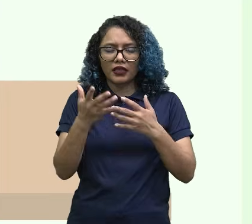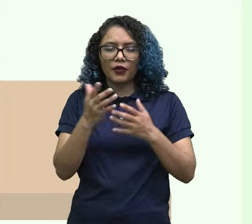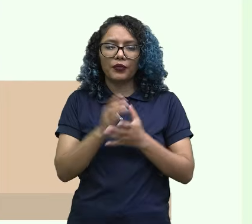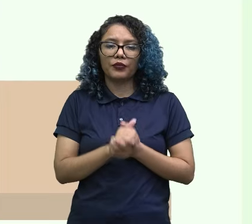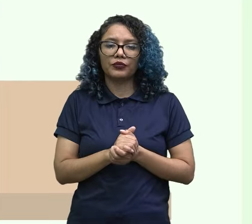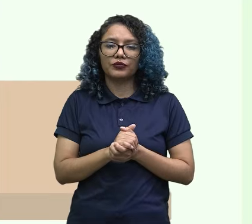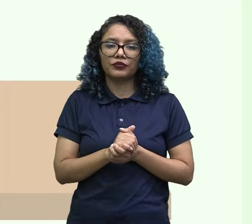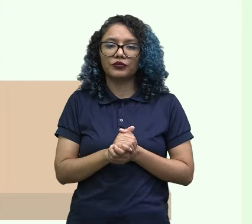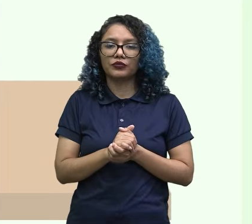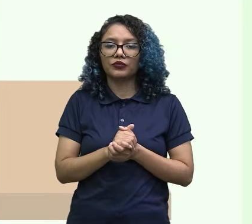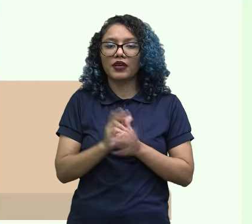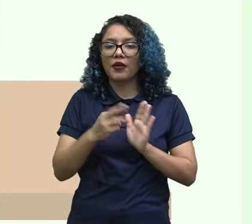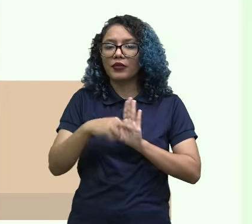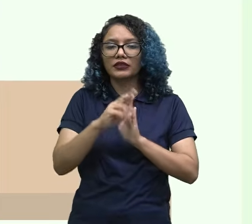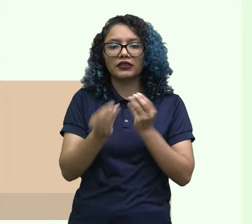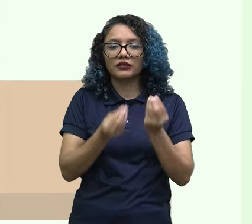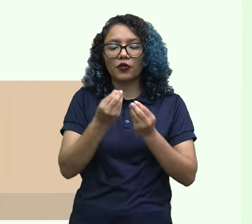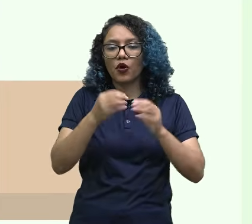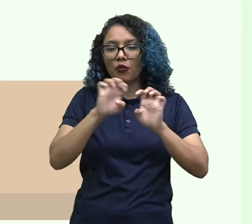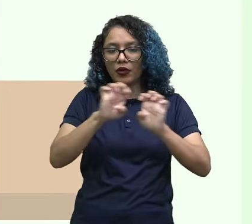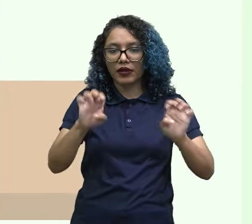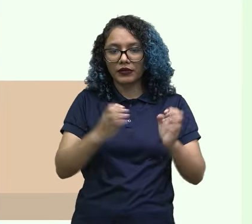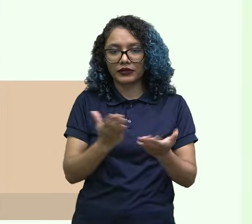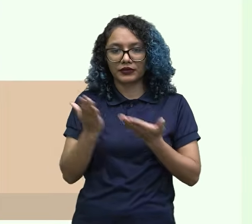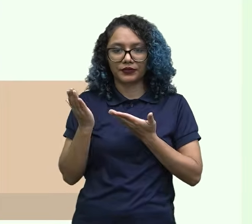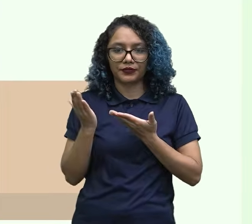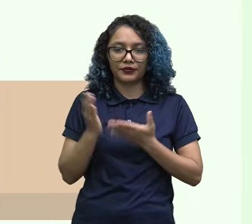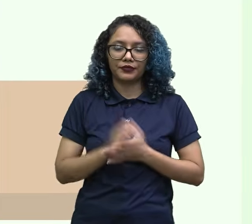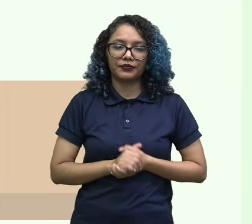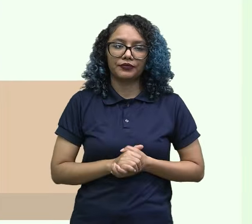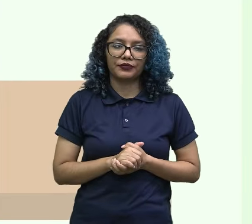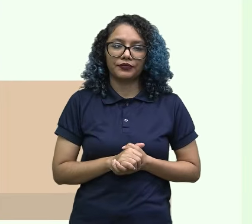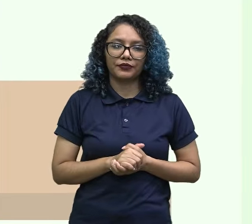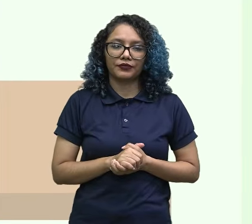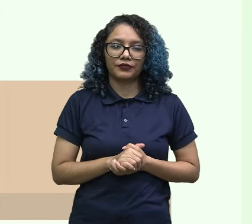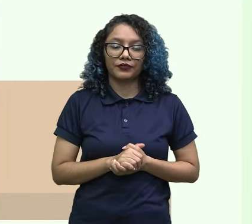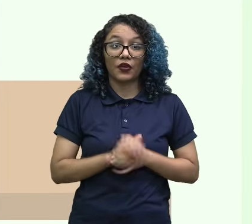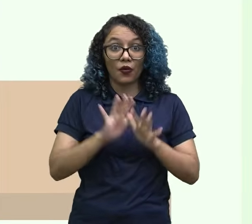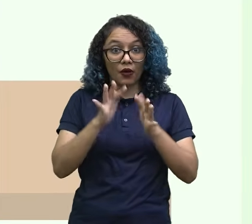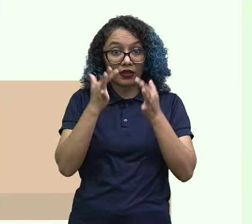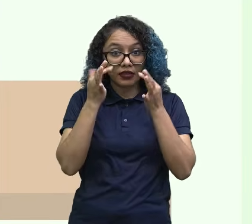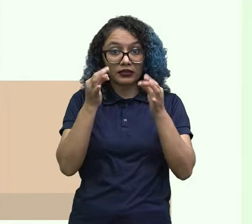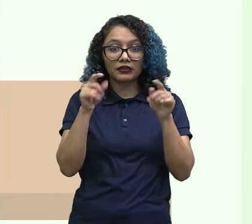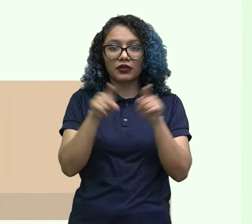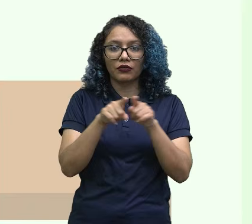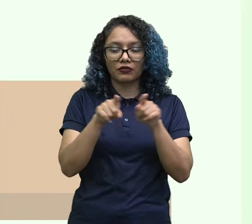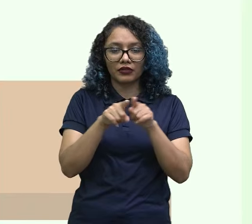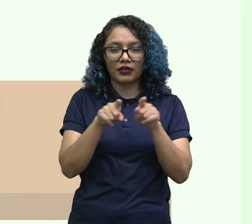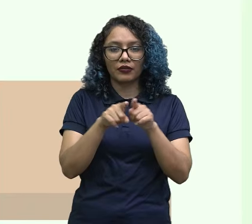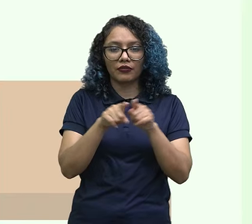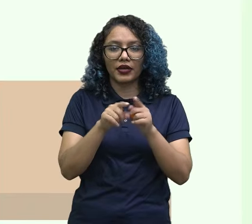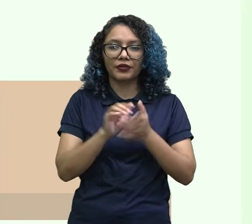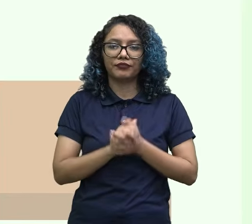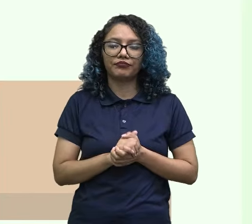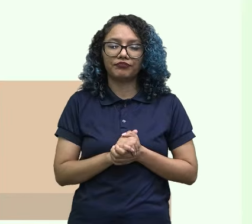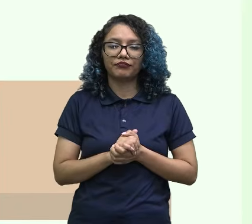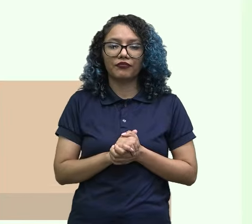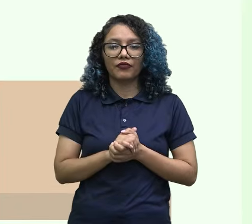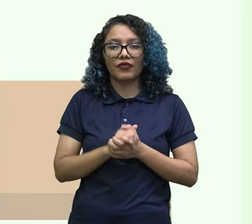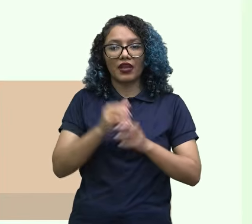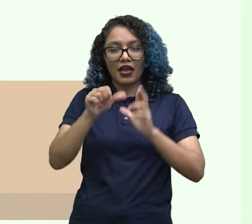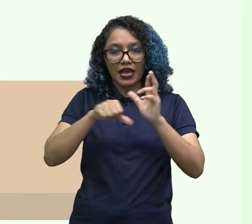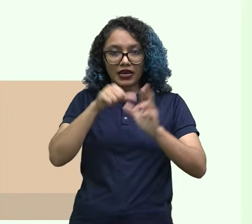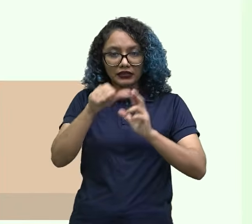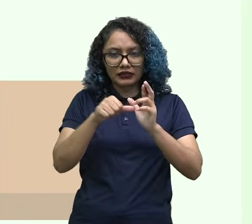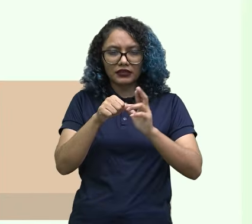dada por a equação que você vê abaixo. Observe também as semi-reações do cátodo